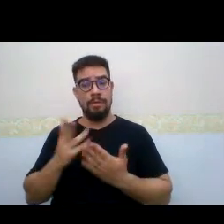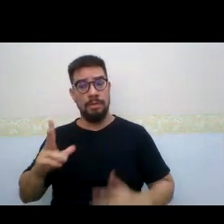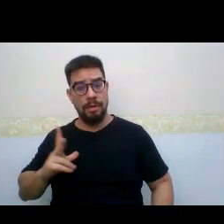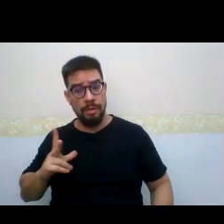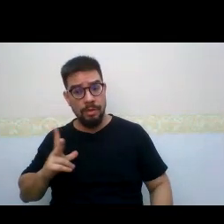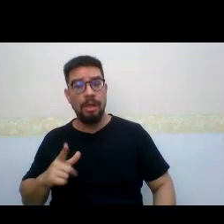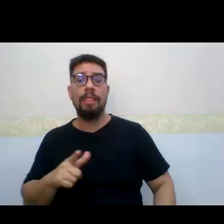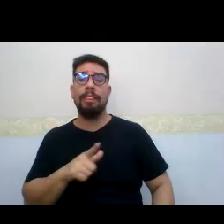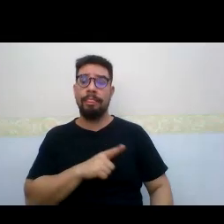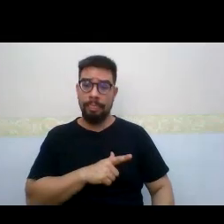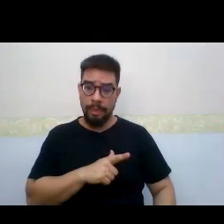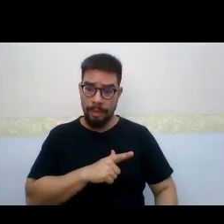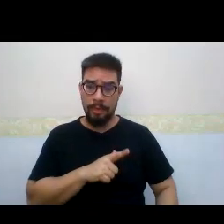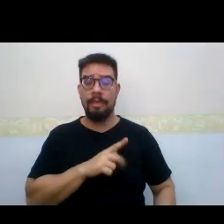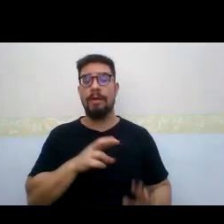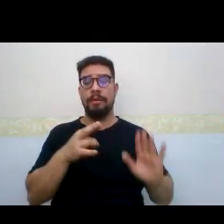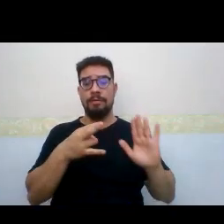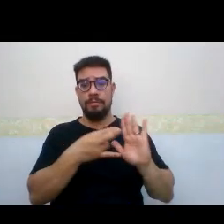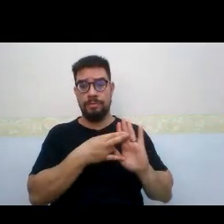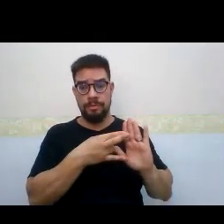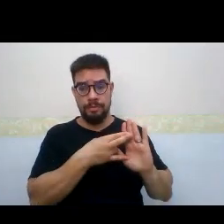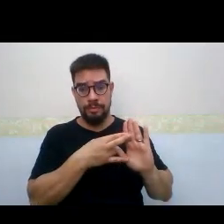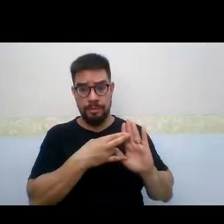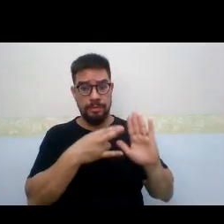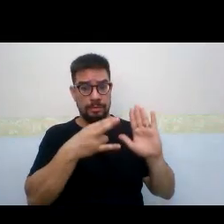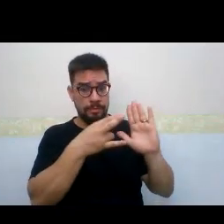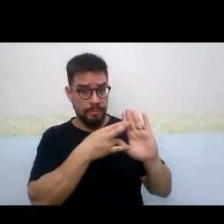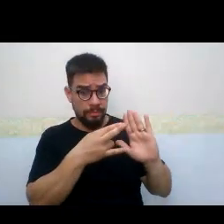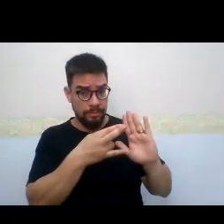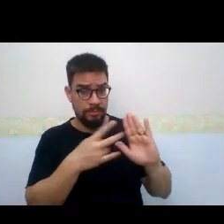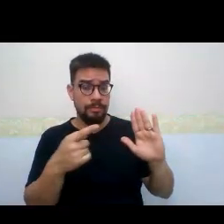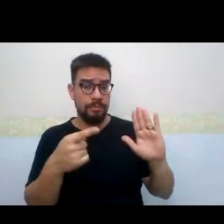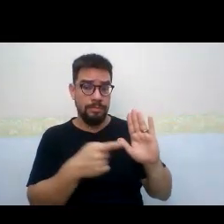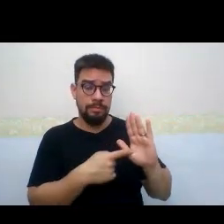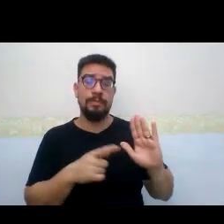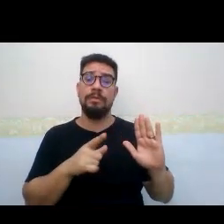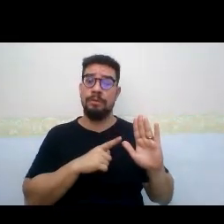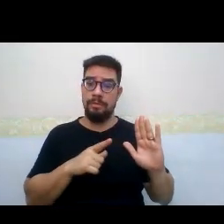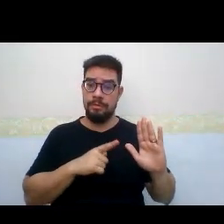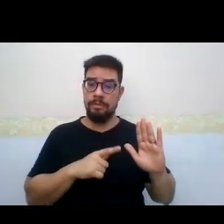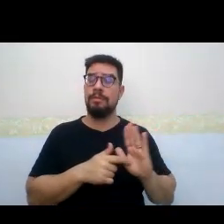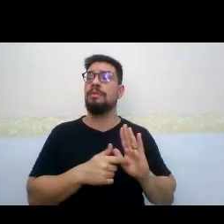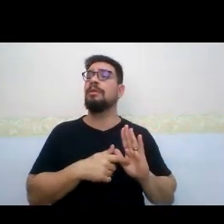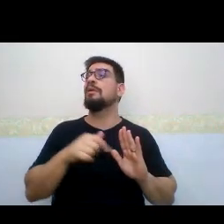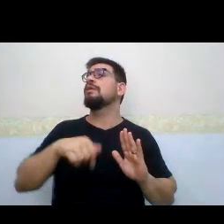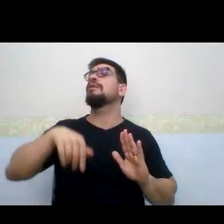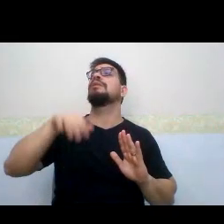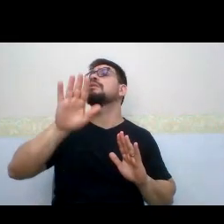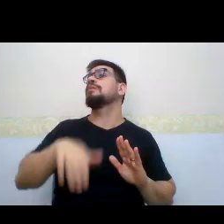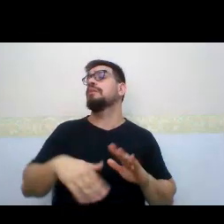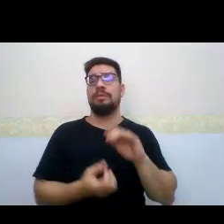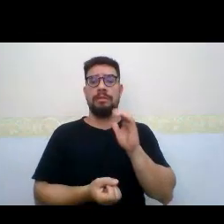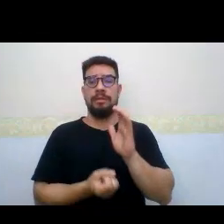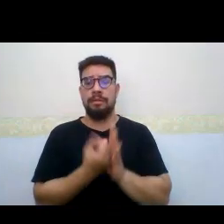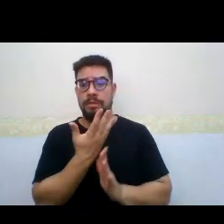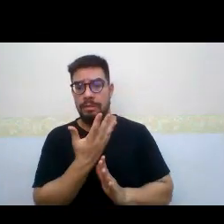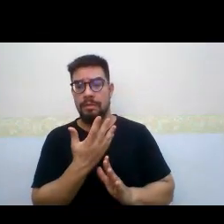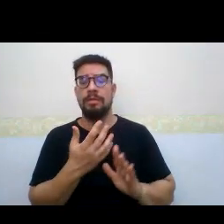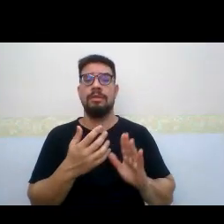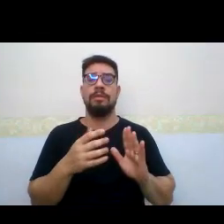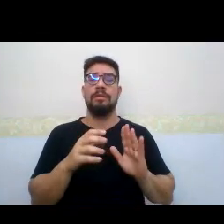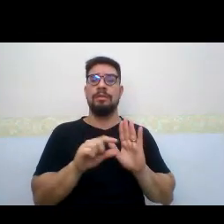vai estar, tem essa descrição da pergunta que você fez. Quem cria as ementas? Normalmente, quem